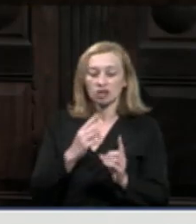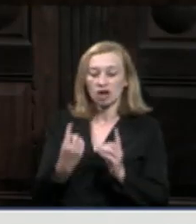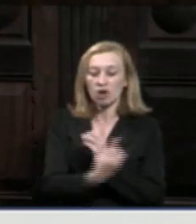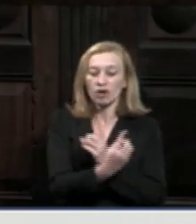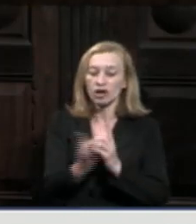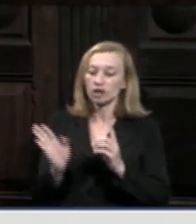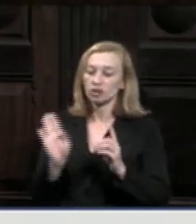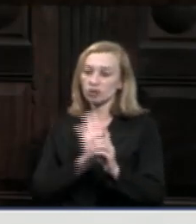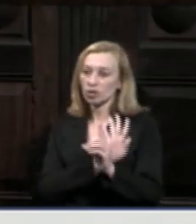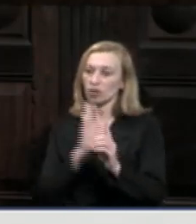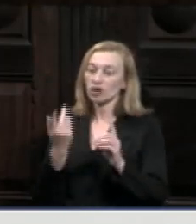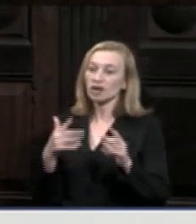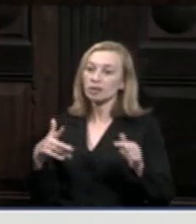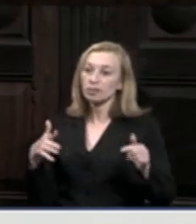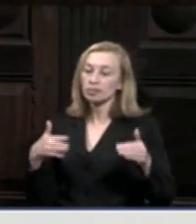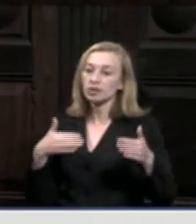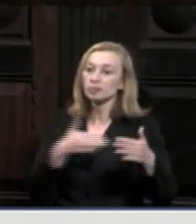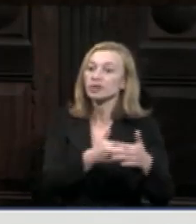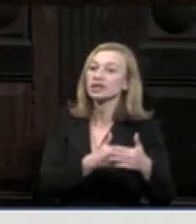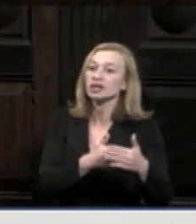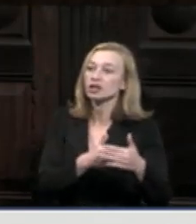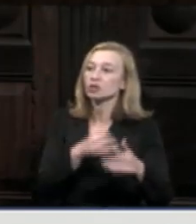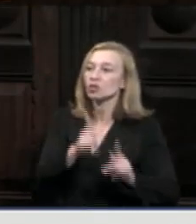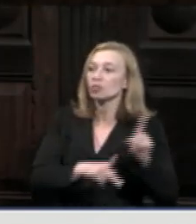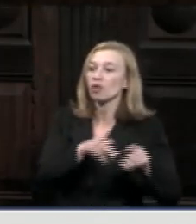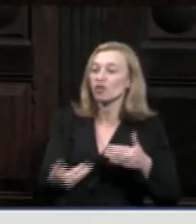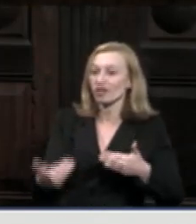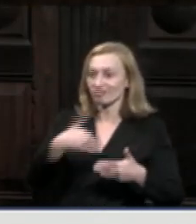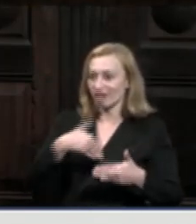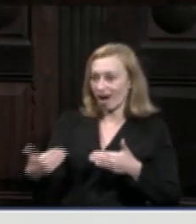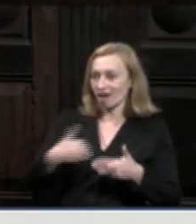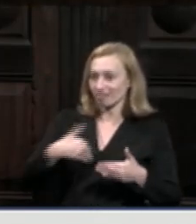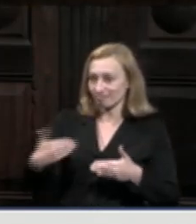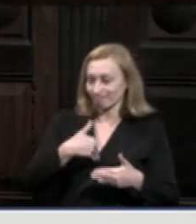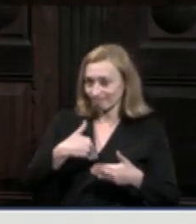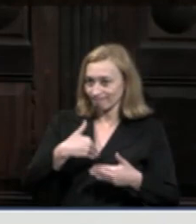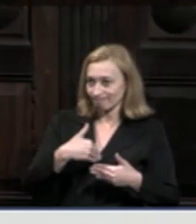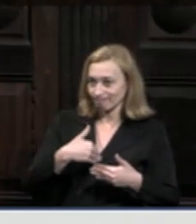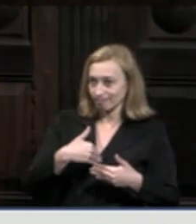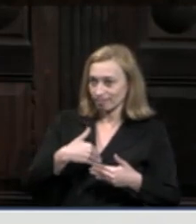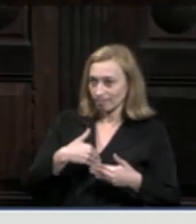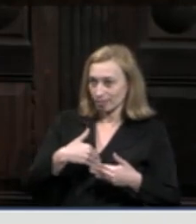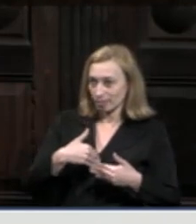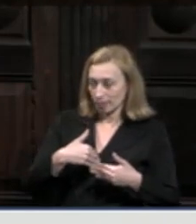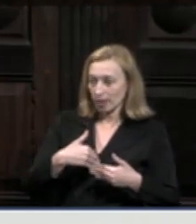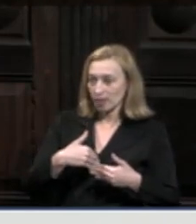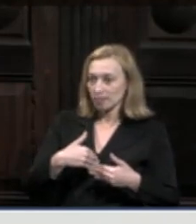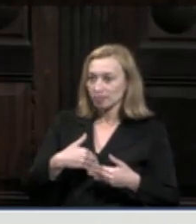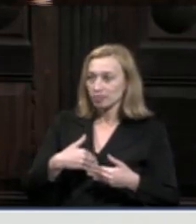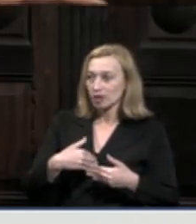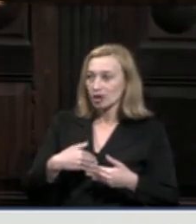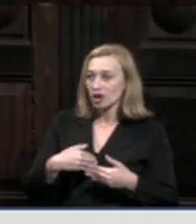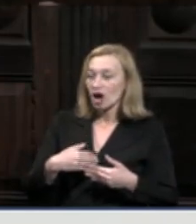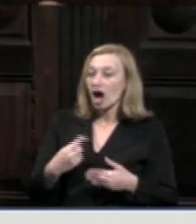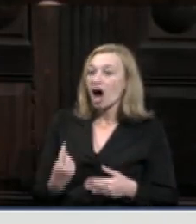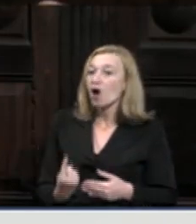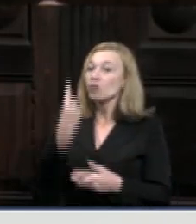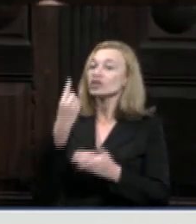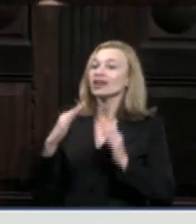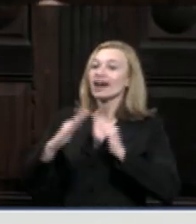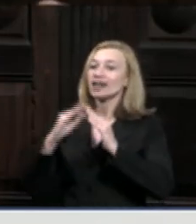de discurso como a casa do povo. É a única casa do povo que impede o povo de entrar na